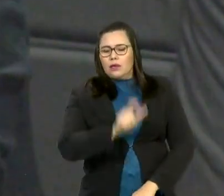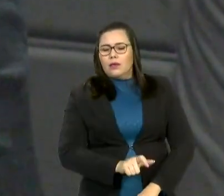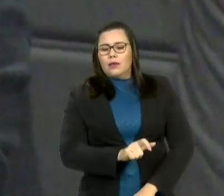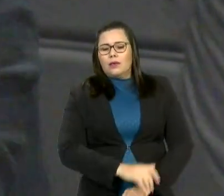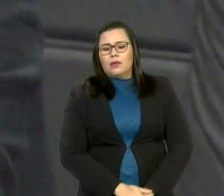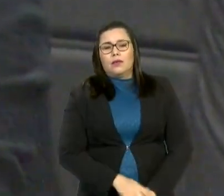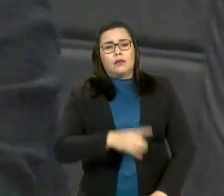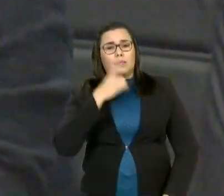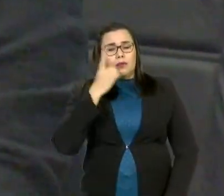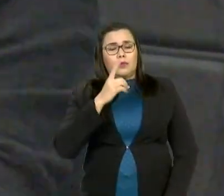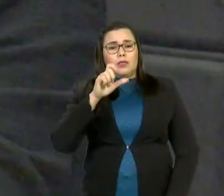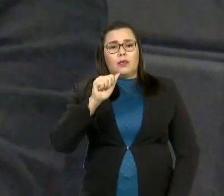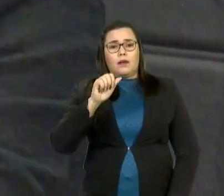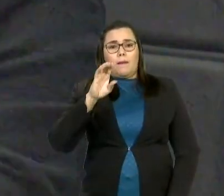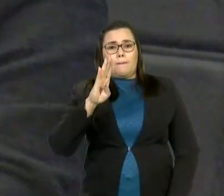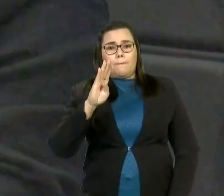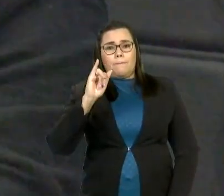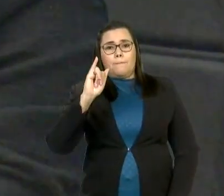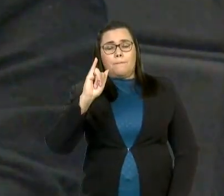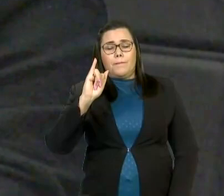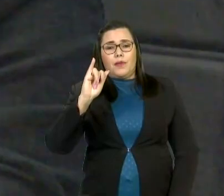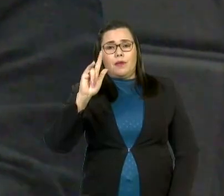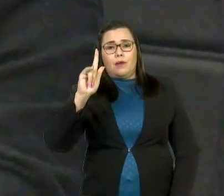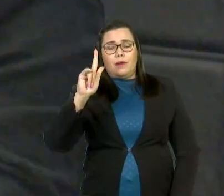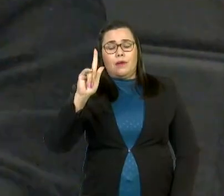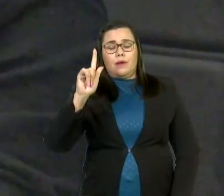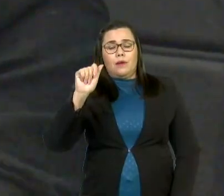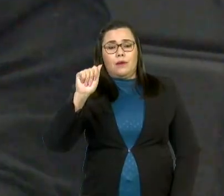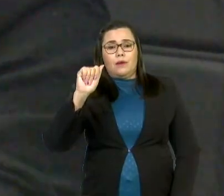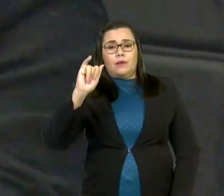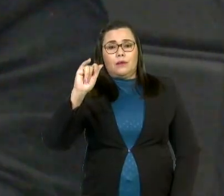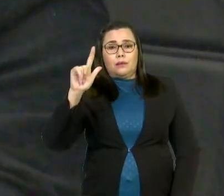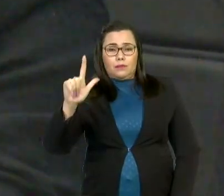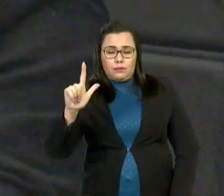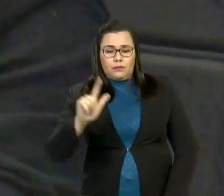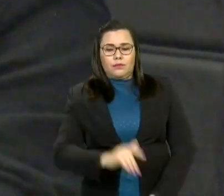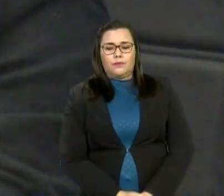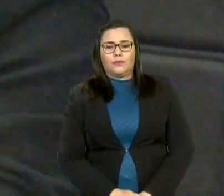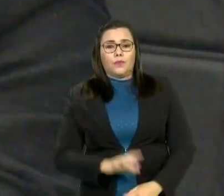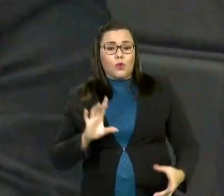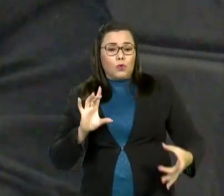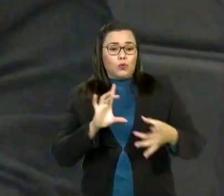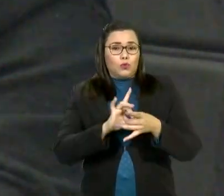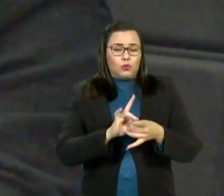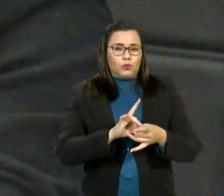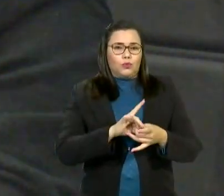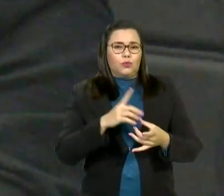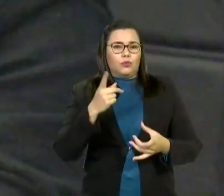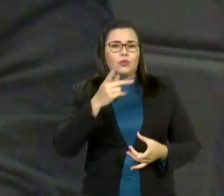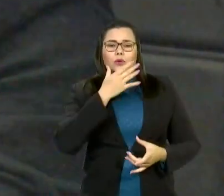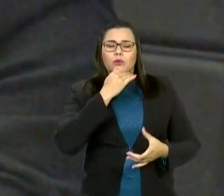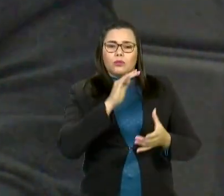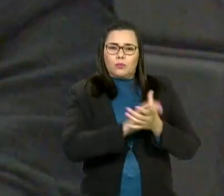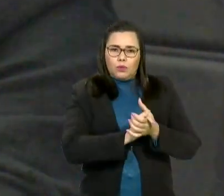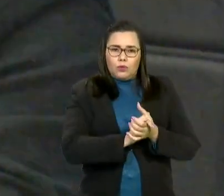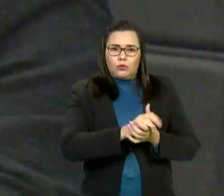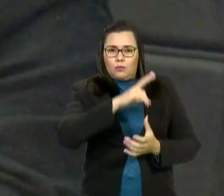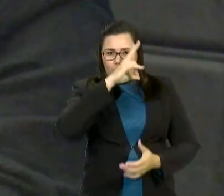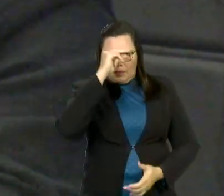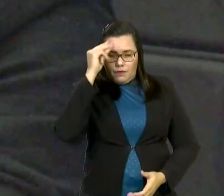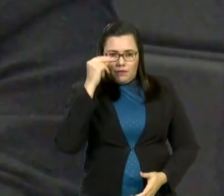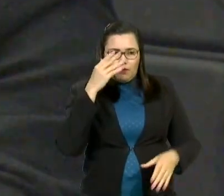a deputada Abigail esteve no município de Imperatriz, juntamente com seu esposo, prefeito, visitando